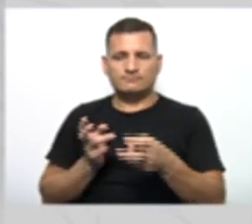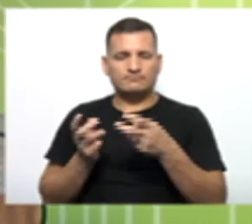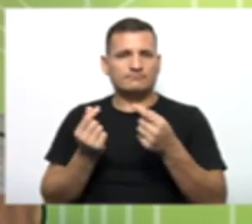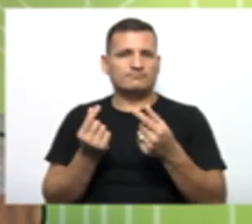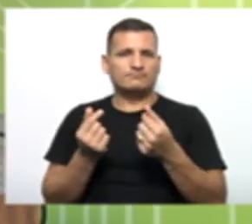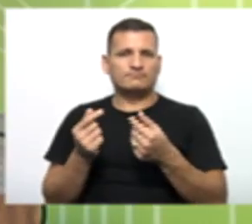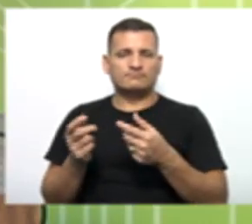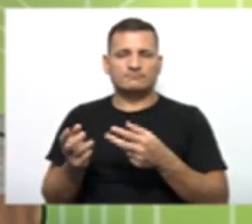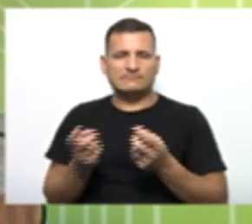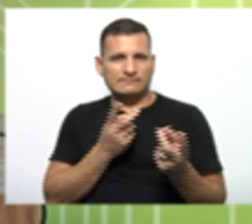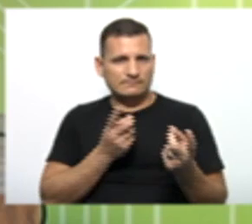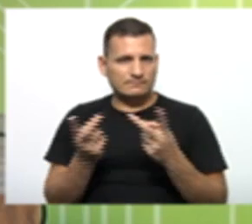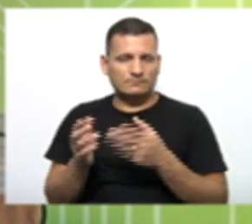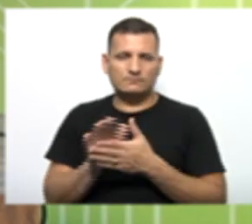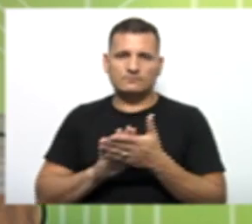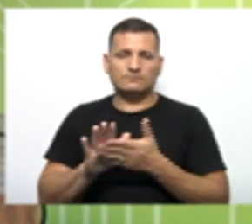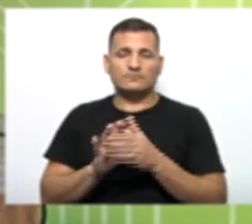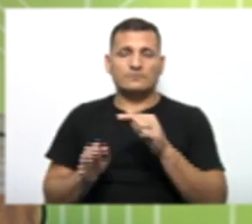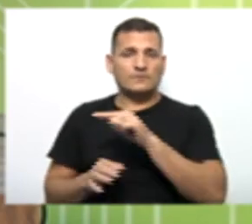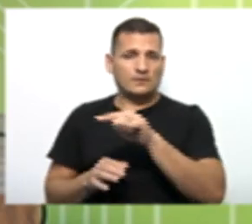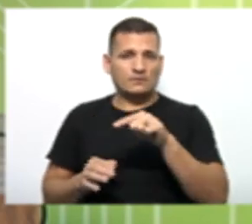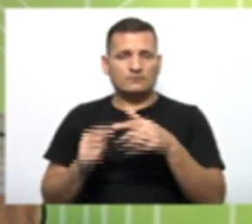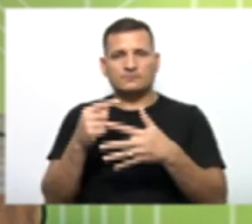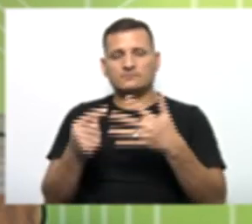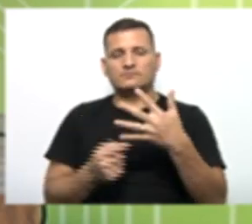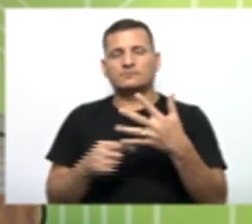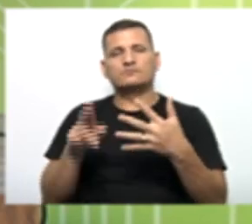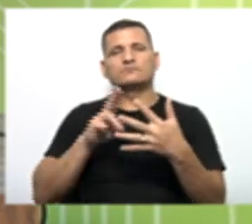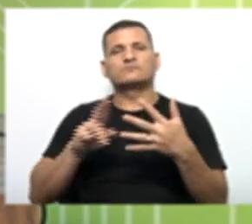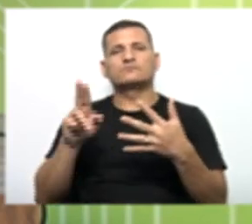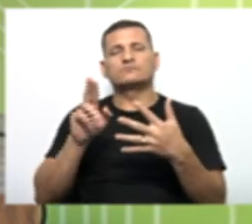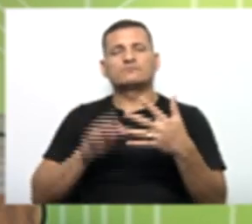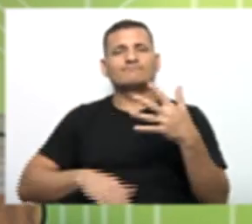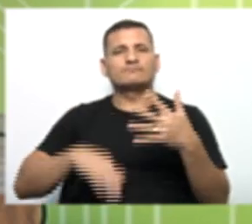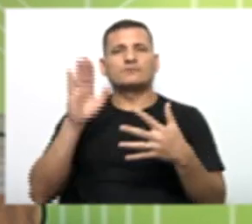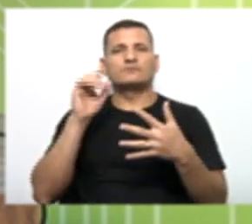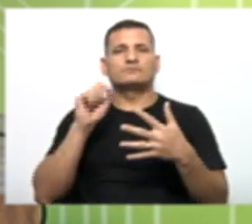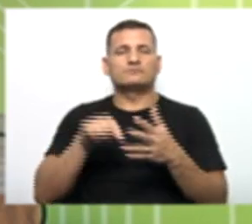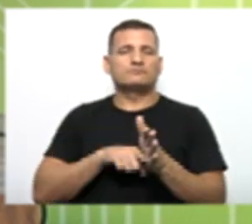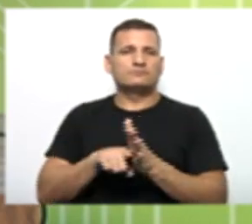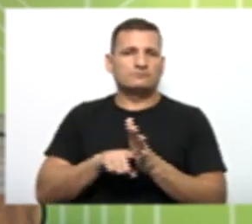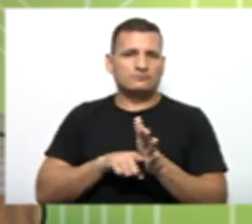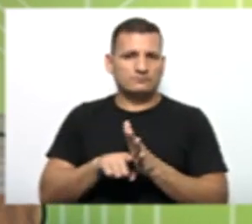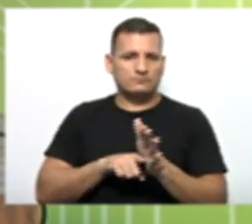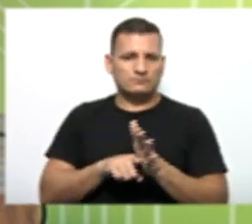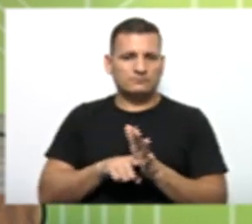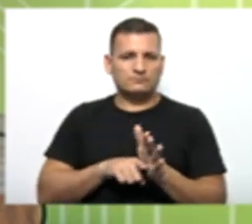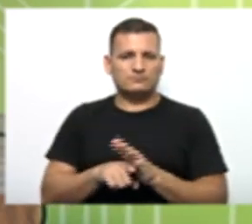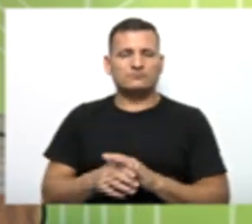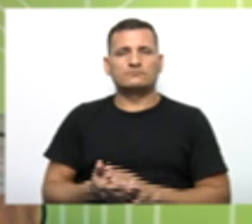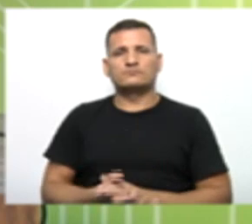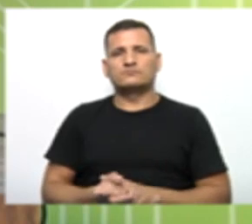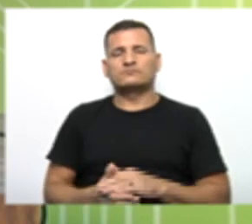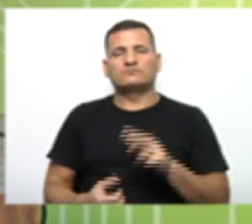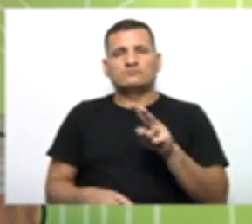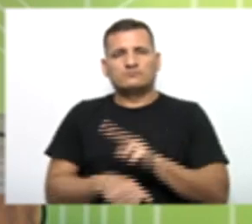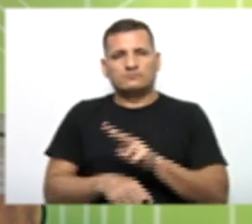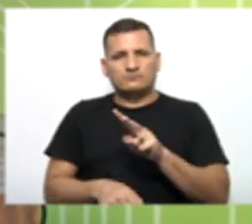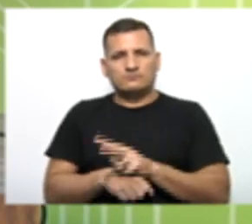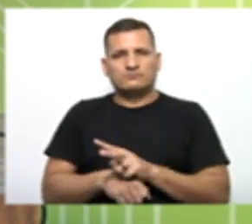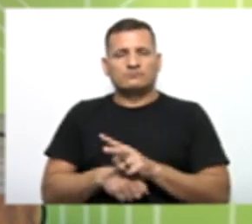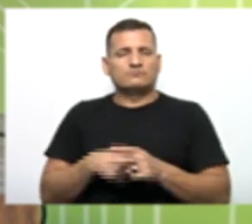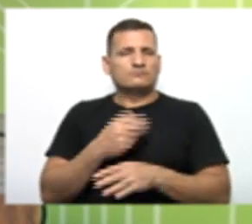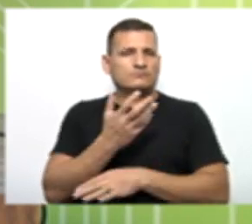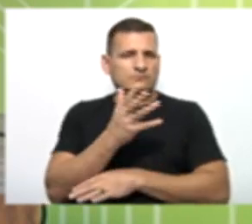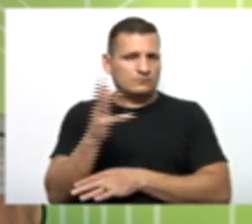são utilizadas prioritariamente para pesquisa, para conservação de recursos naturais, conservação da fauna